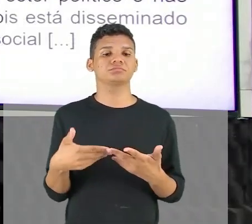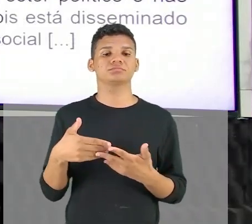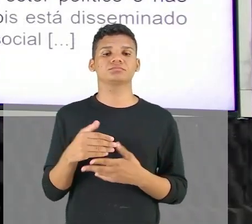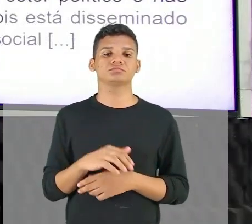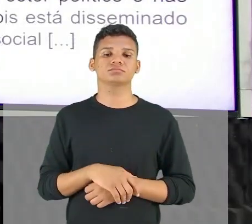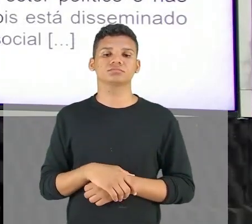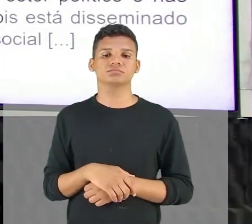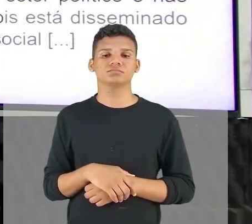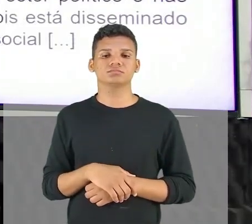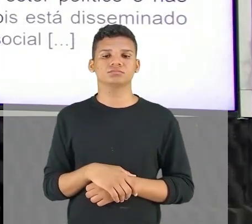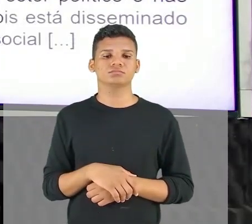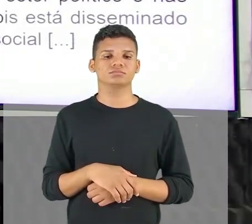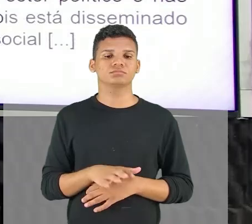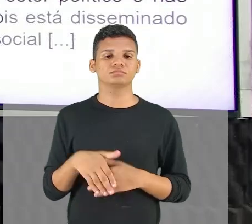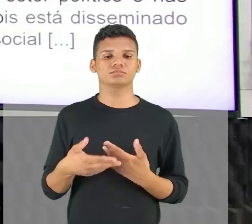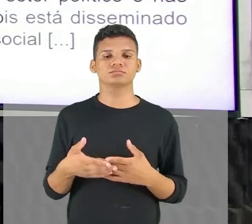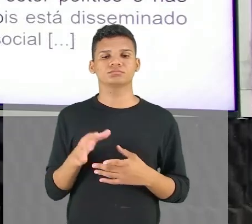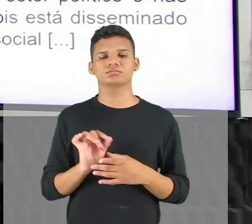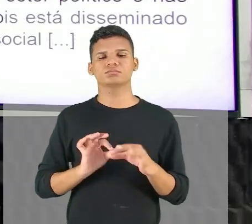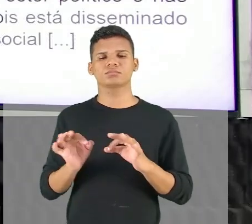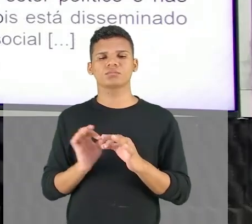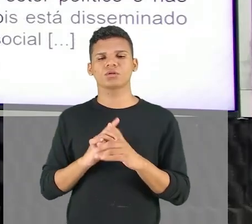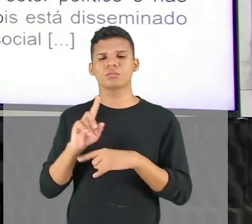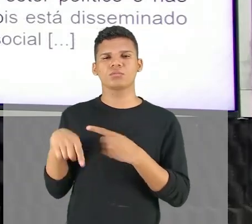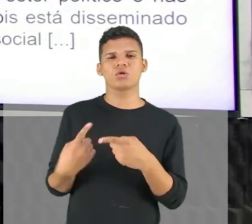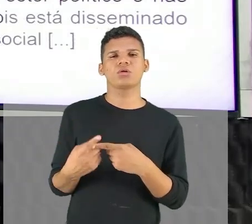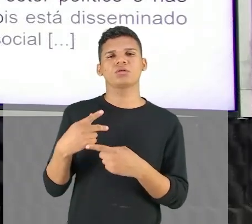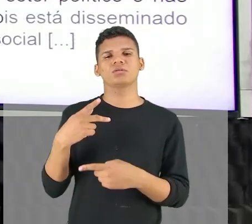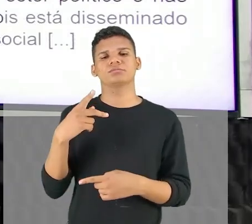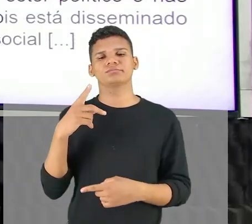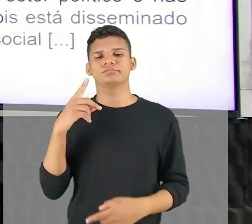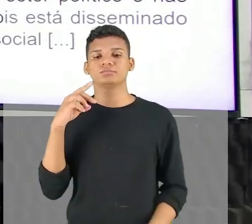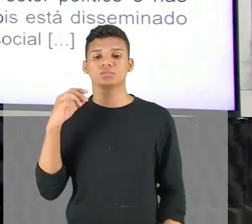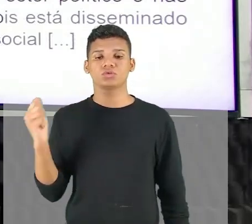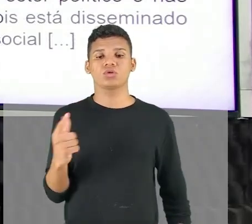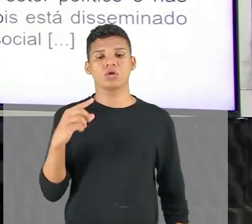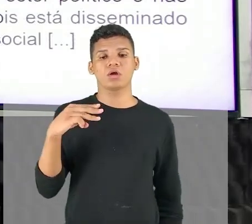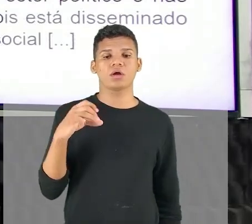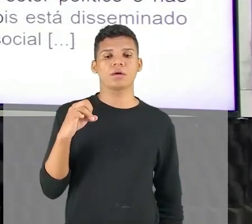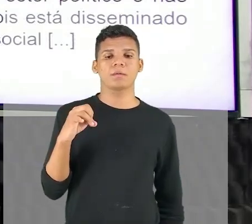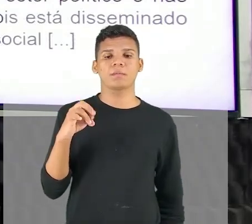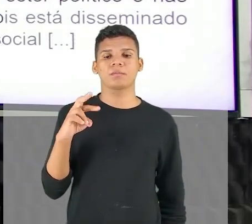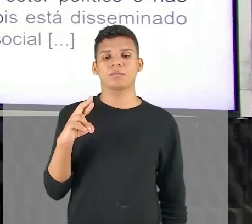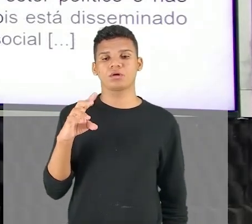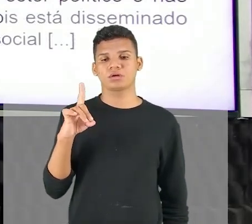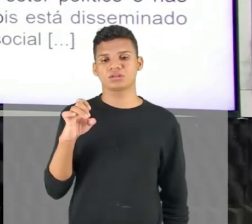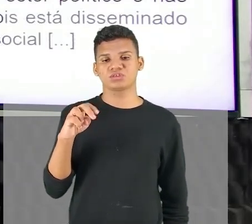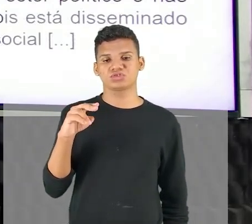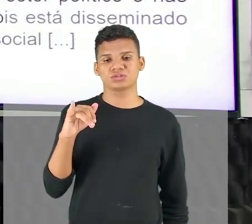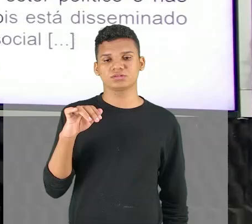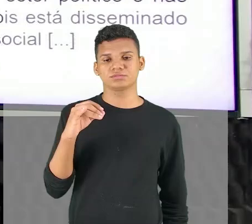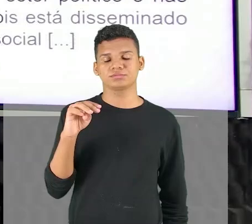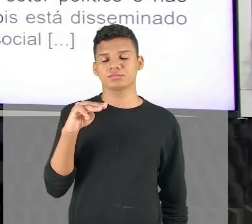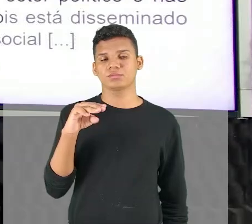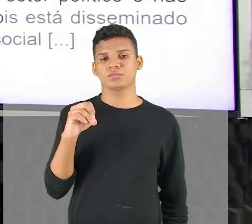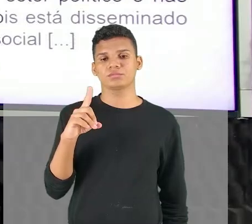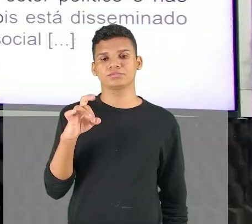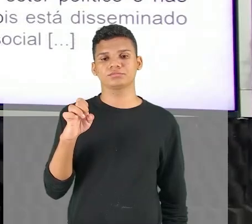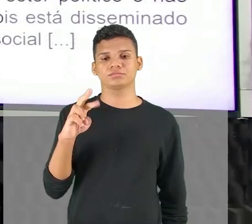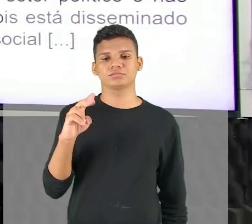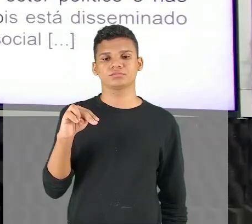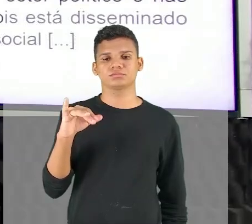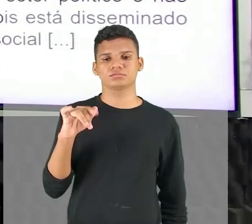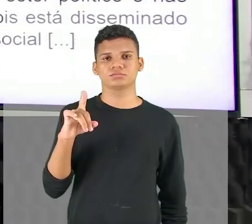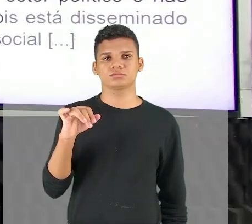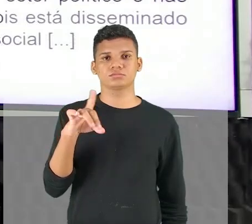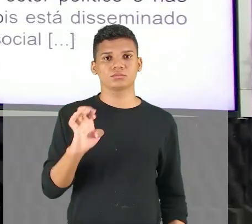Coutrin, ao tratar da pós-modernidade, é uma questão da UEMA 2016, né? Continuando. Comenta as ideias de